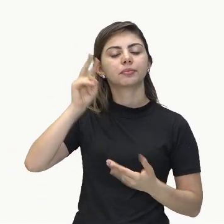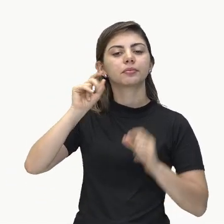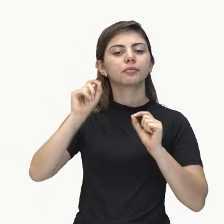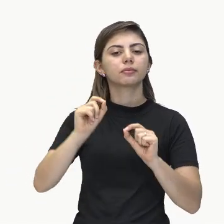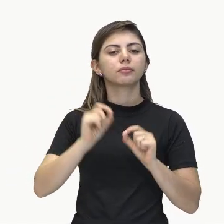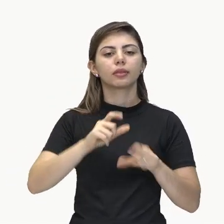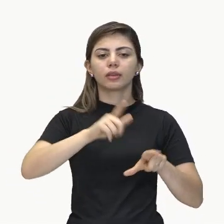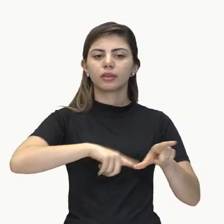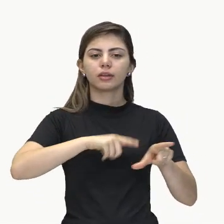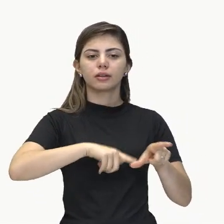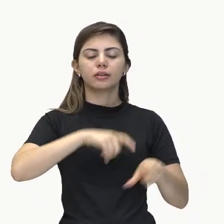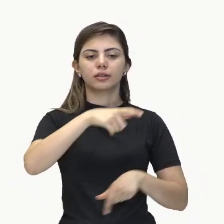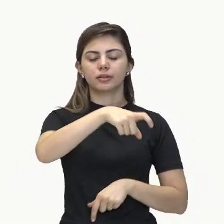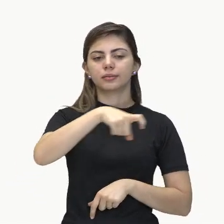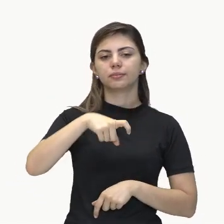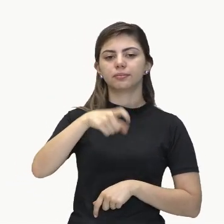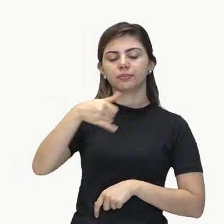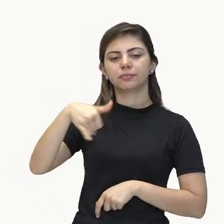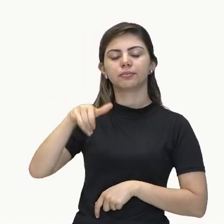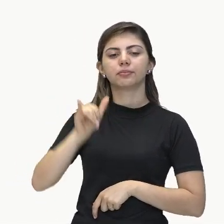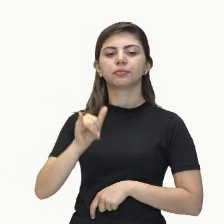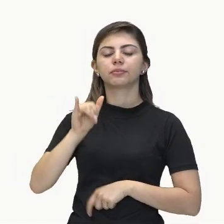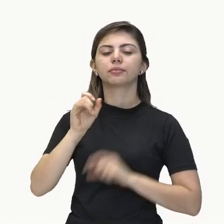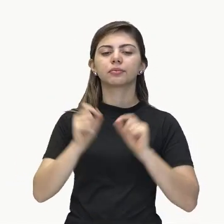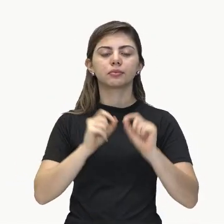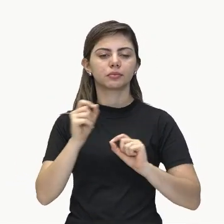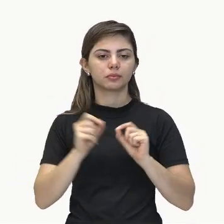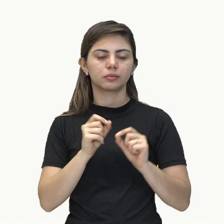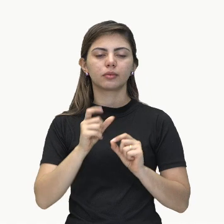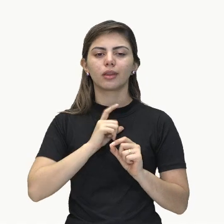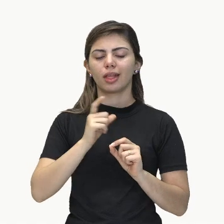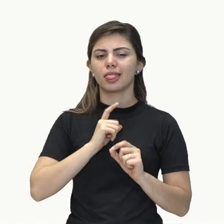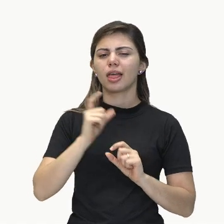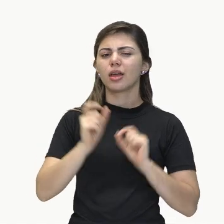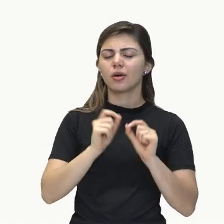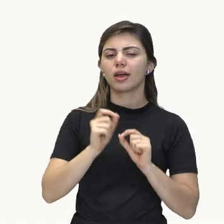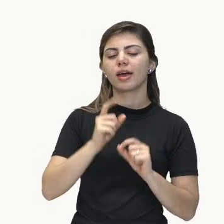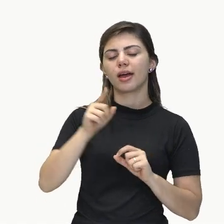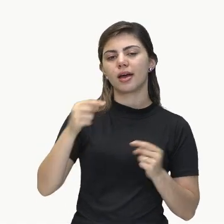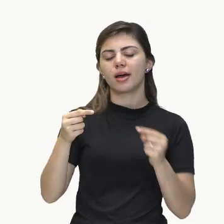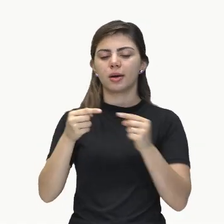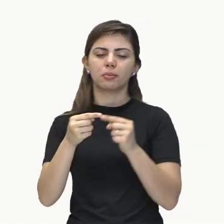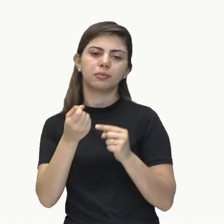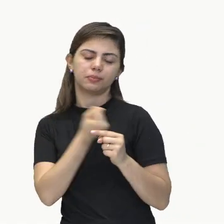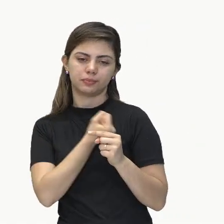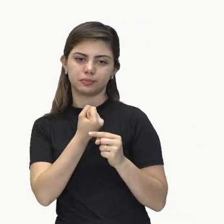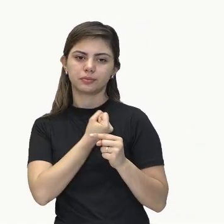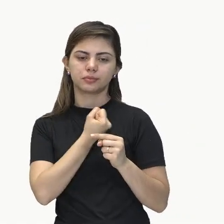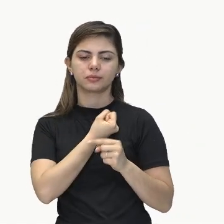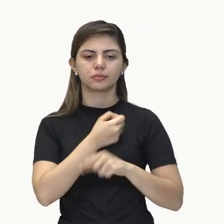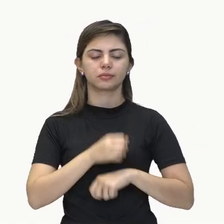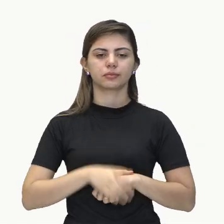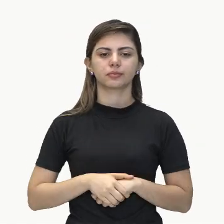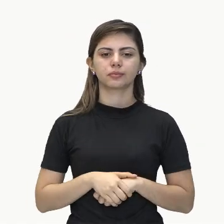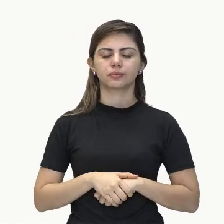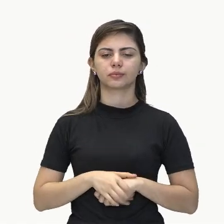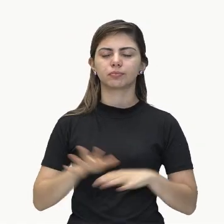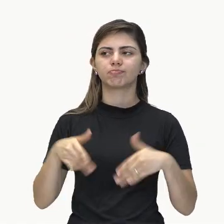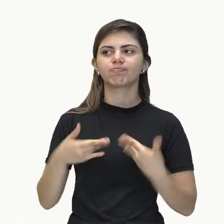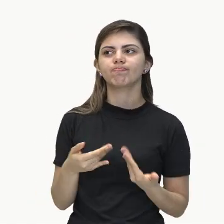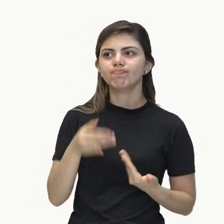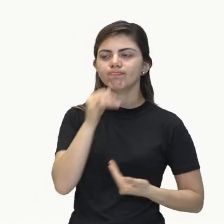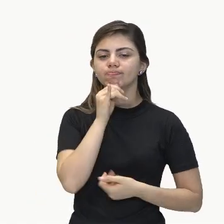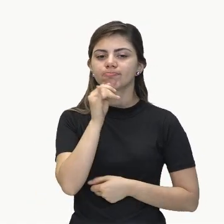aqui, o x e o y, tá? São números, ok? Então como é que, por exemplo,